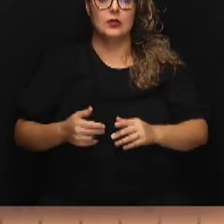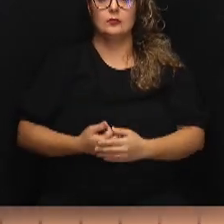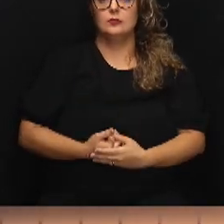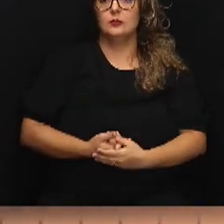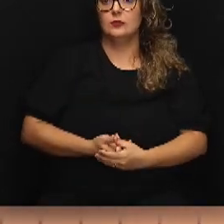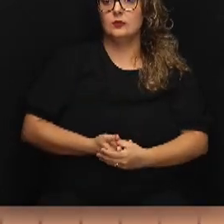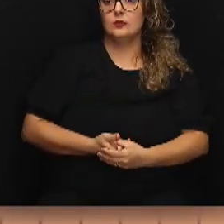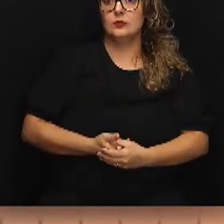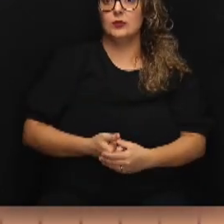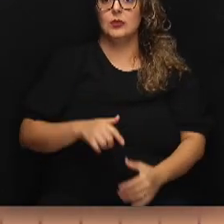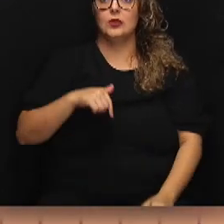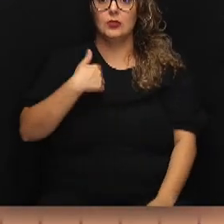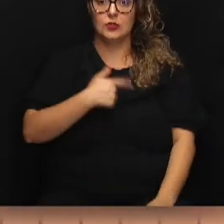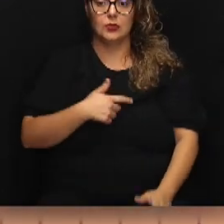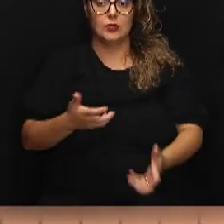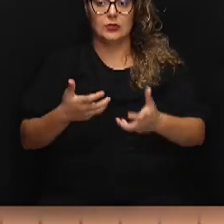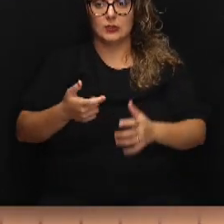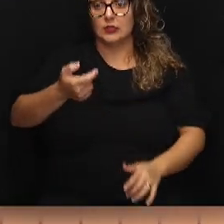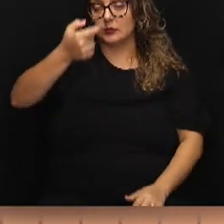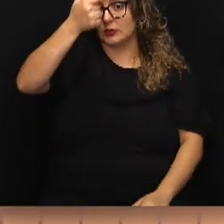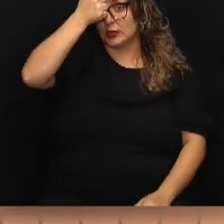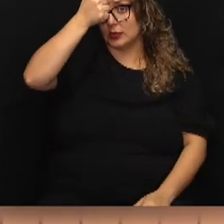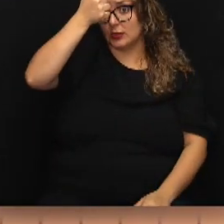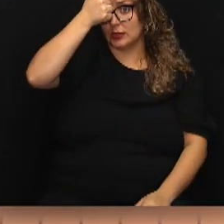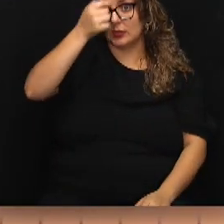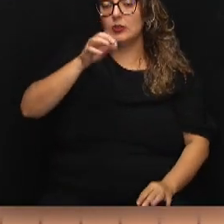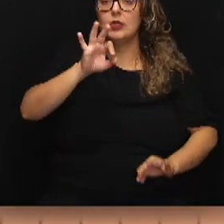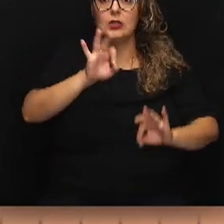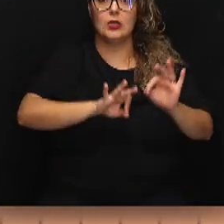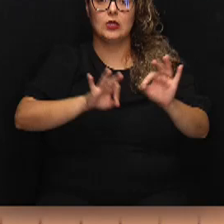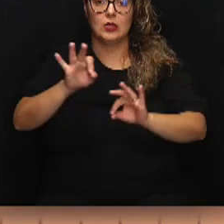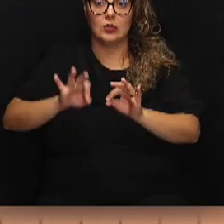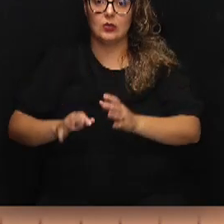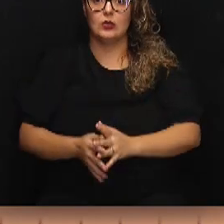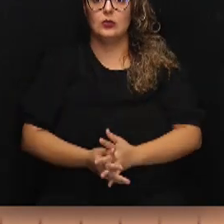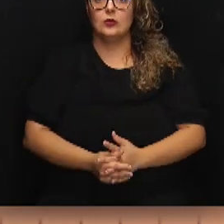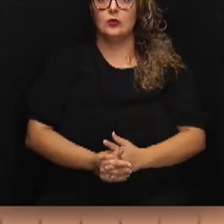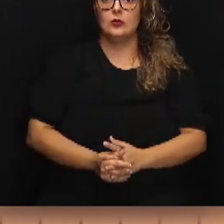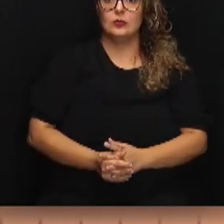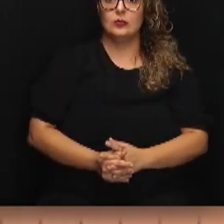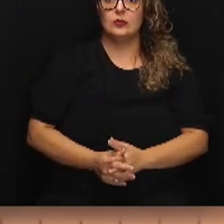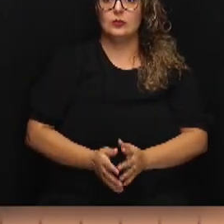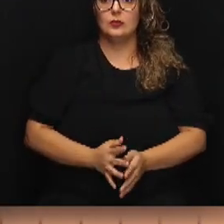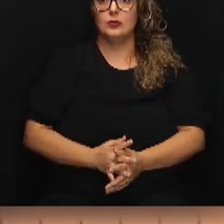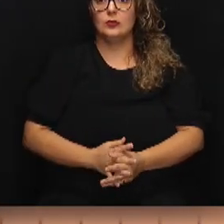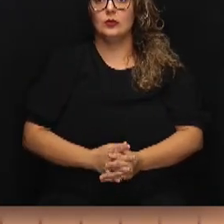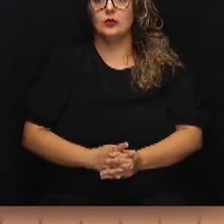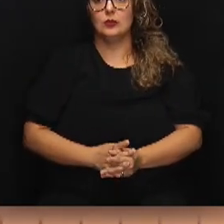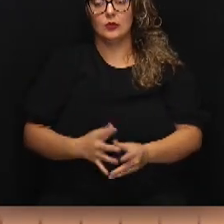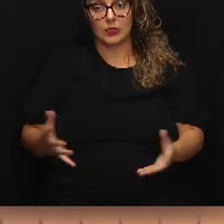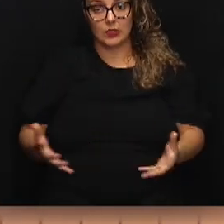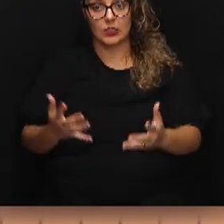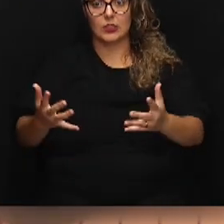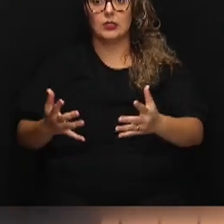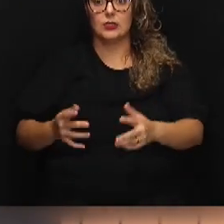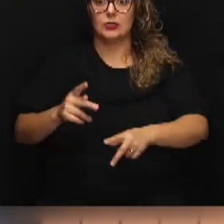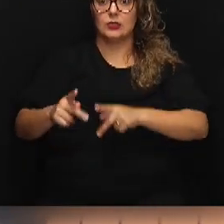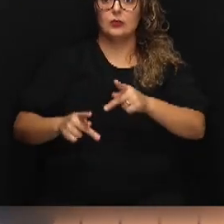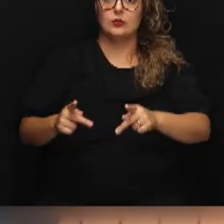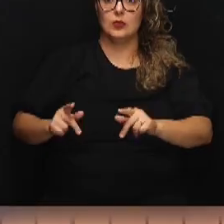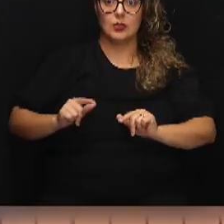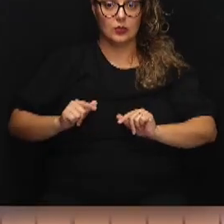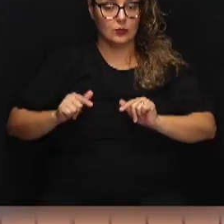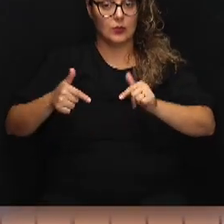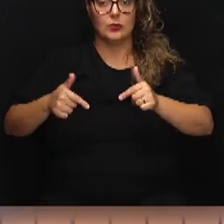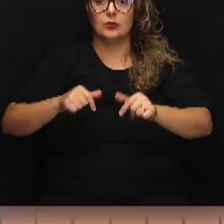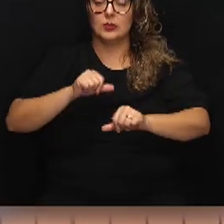queremos conscientizar e organizar e engajar o povo numa luta